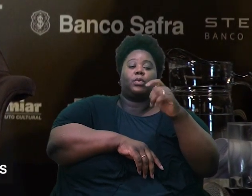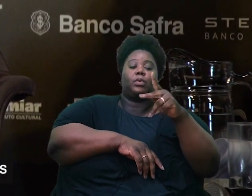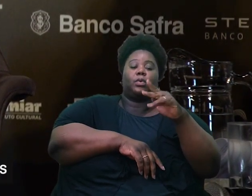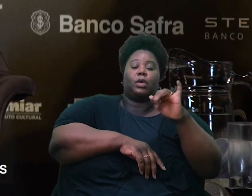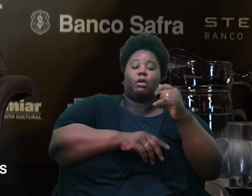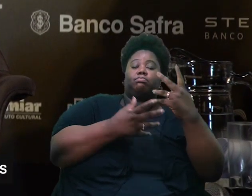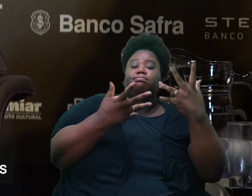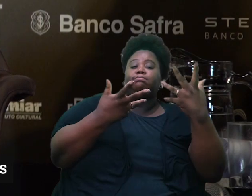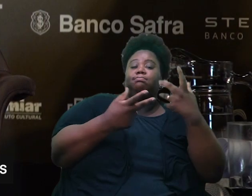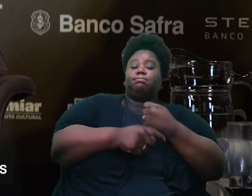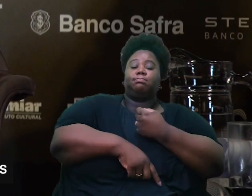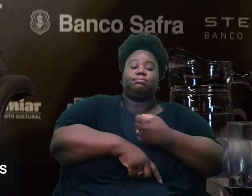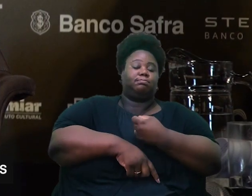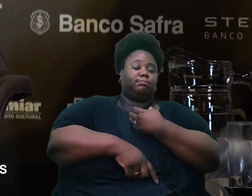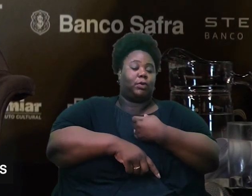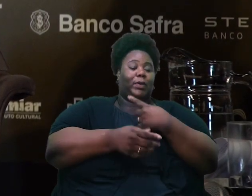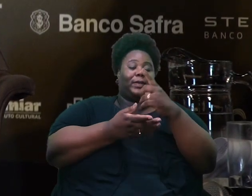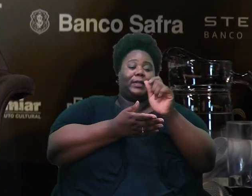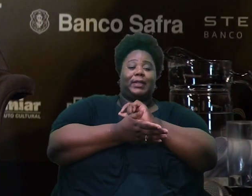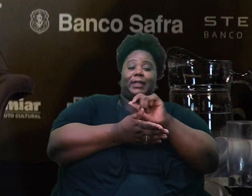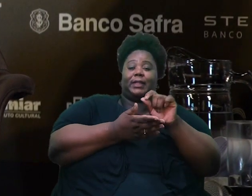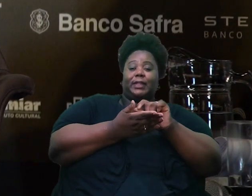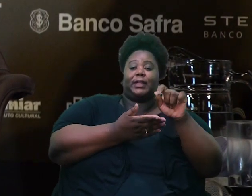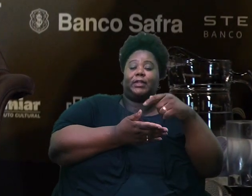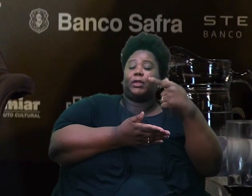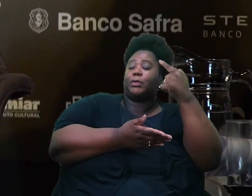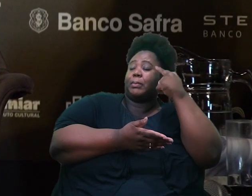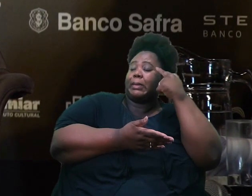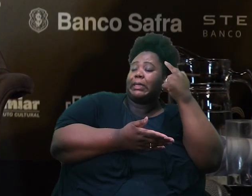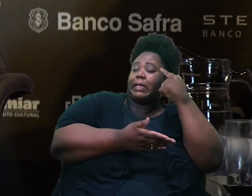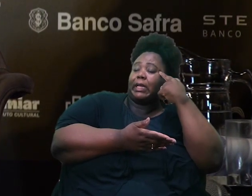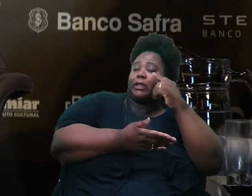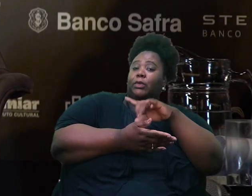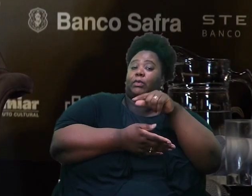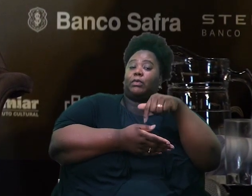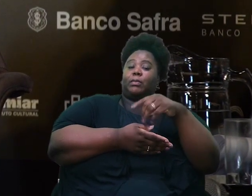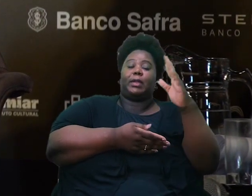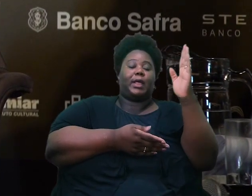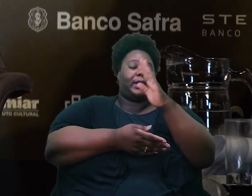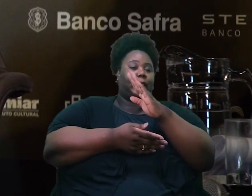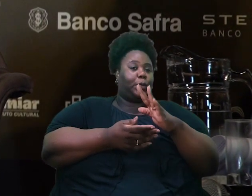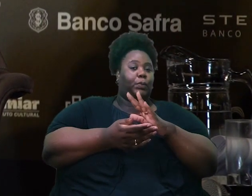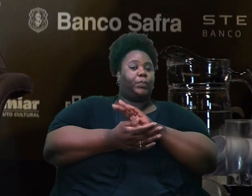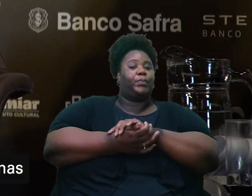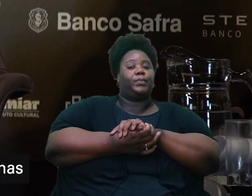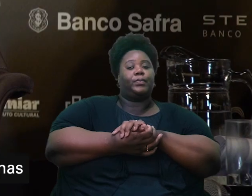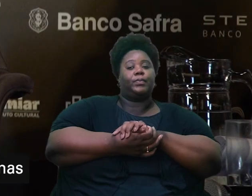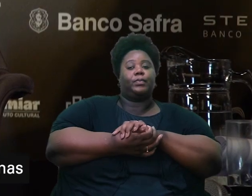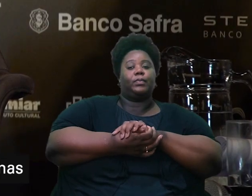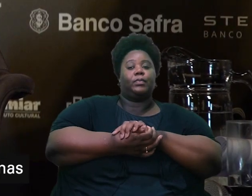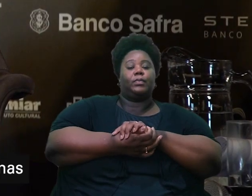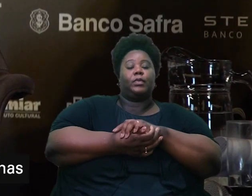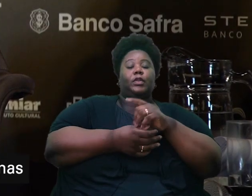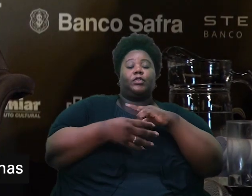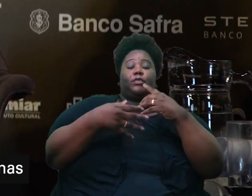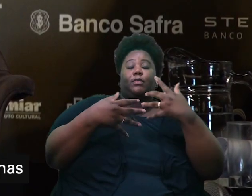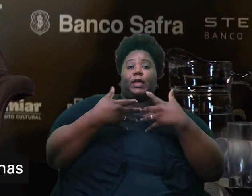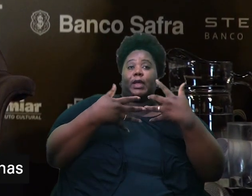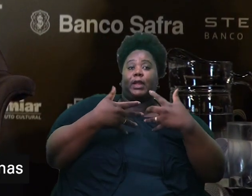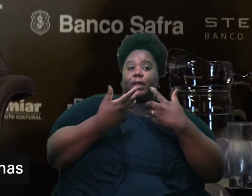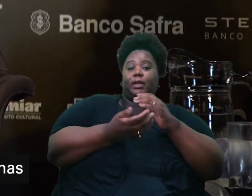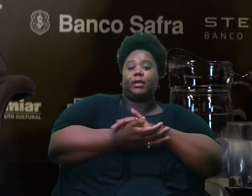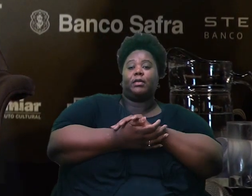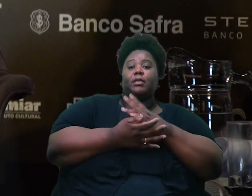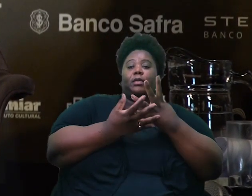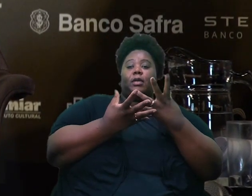um dos maiores poetas, escritores e pensadores deste país, que eu tive a honra de ser